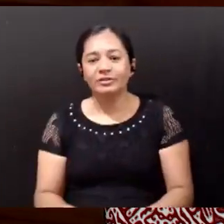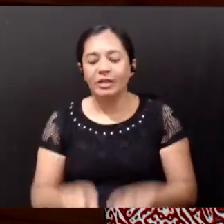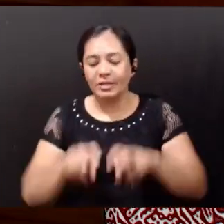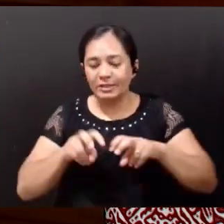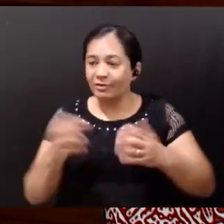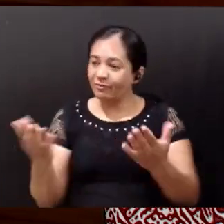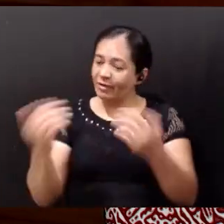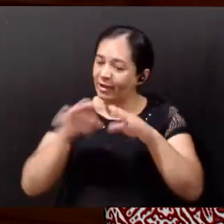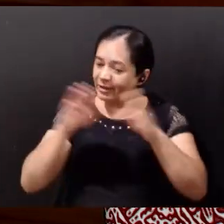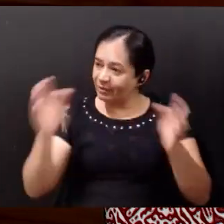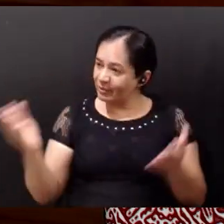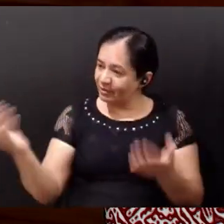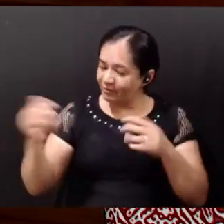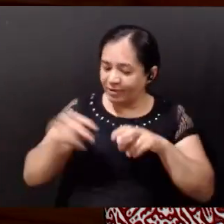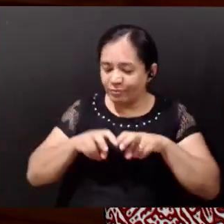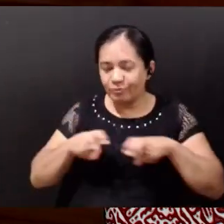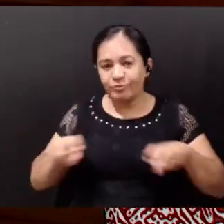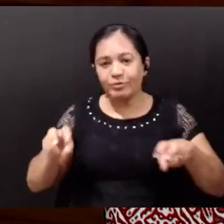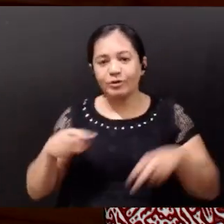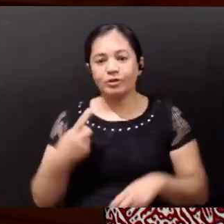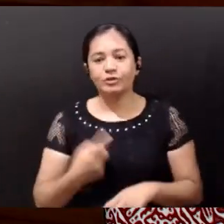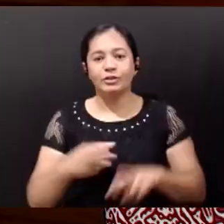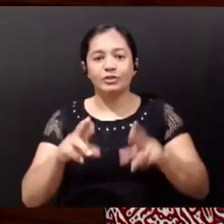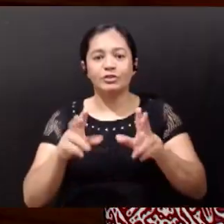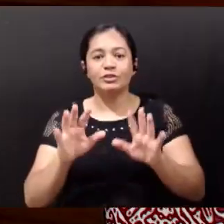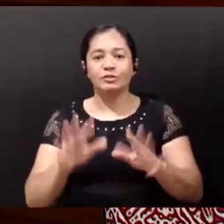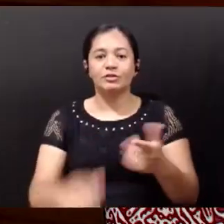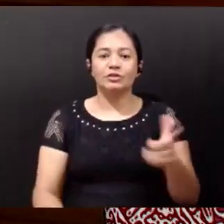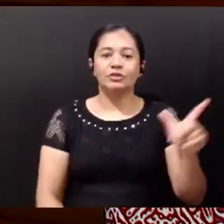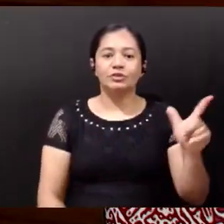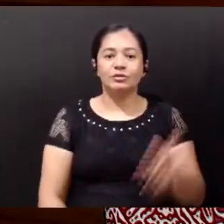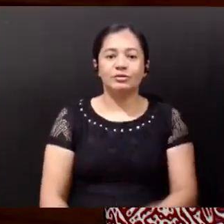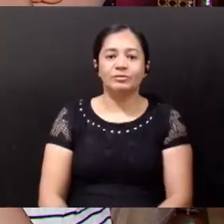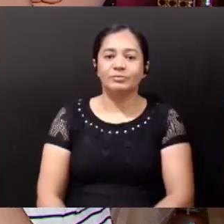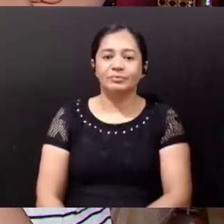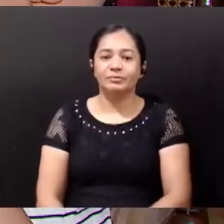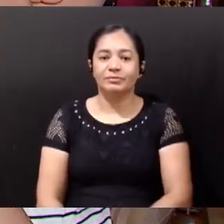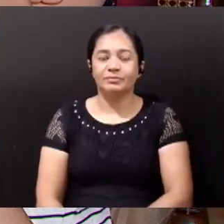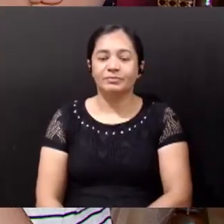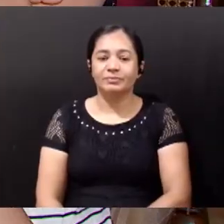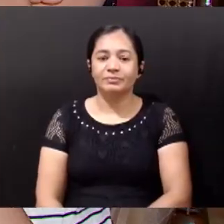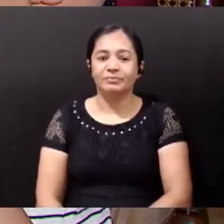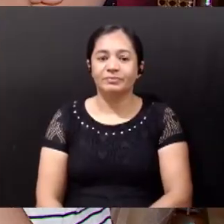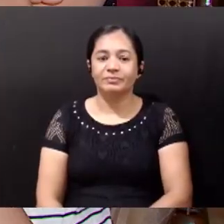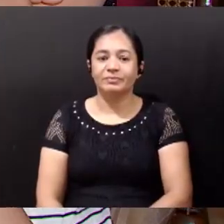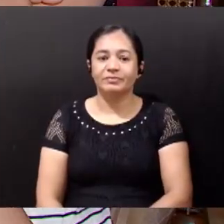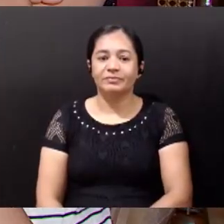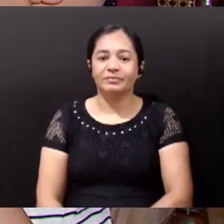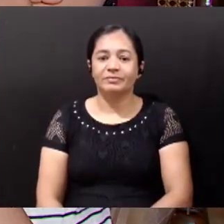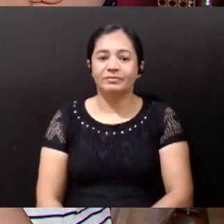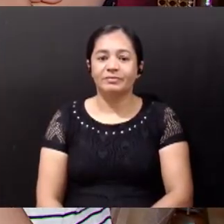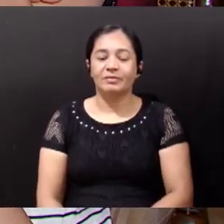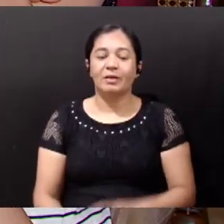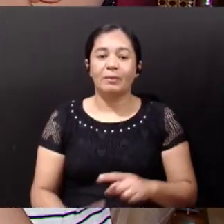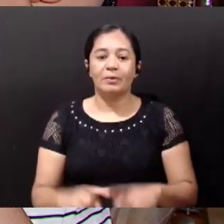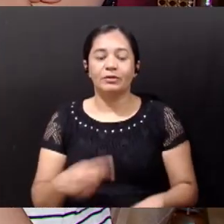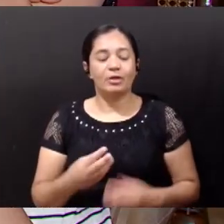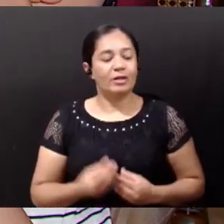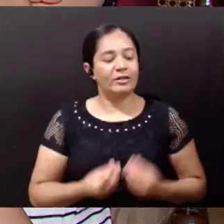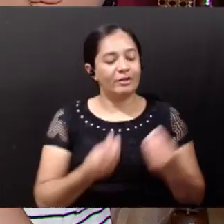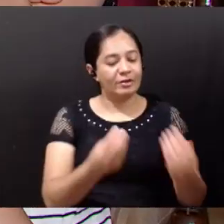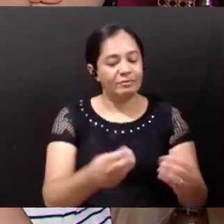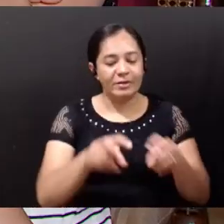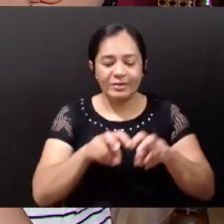grande diferencial das outras que oferecem alimentos ali é de oferecer isso, de sentar à mesa,